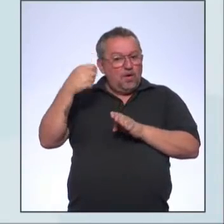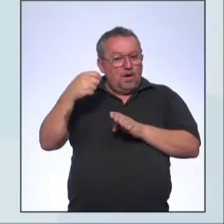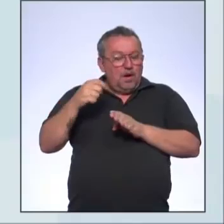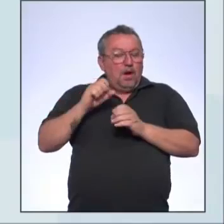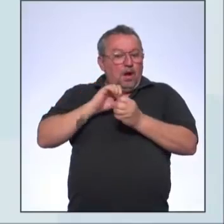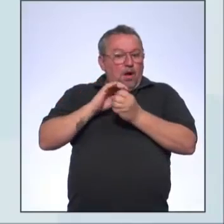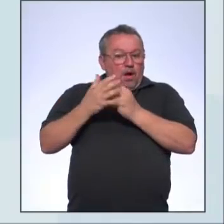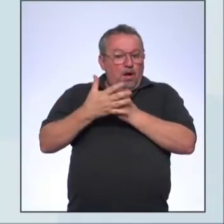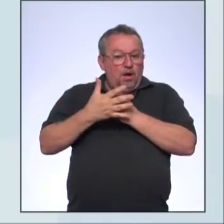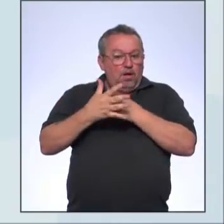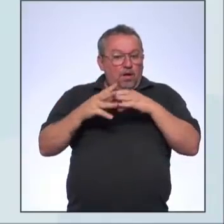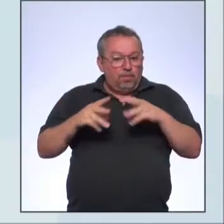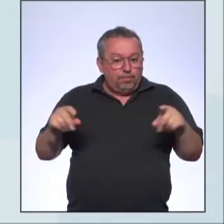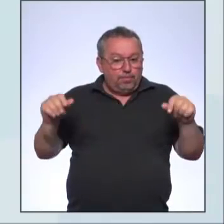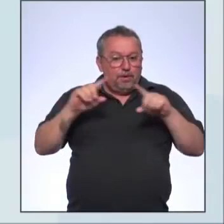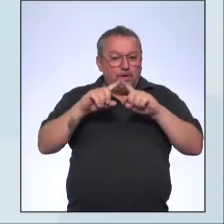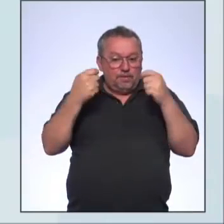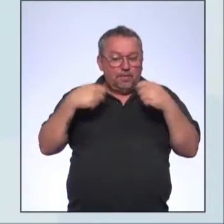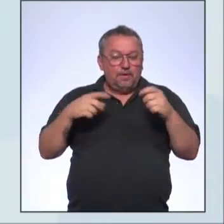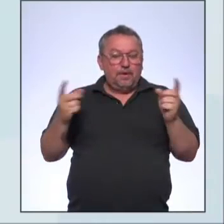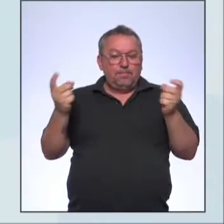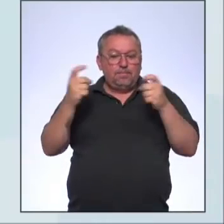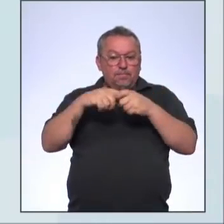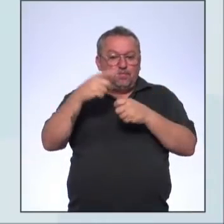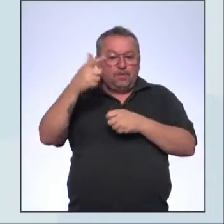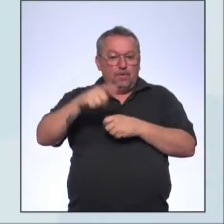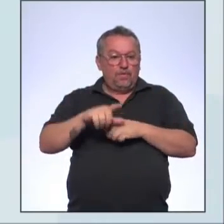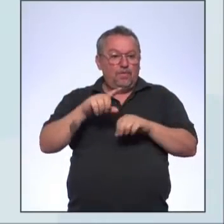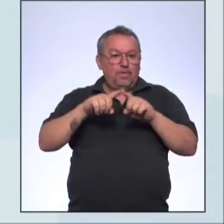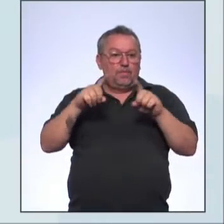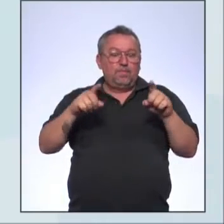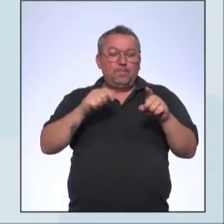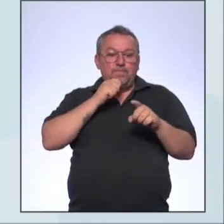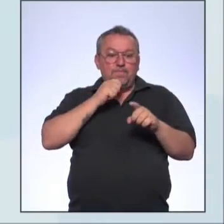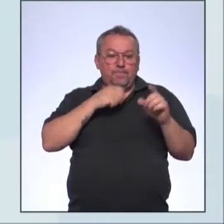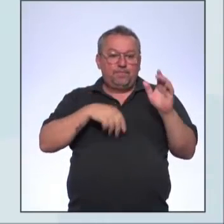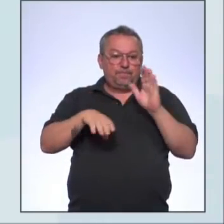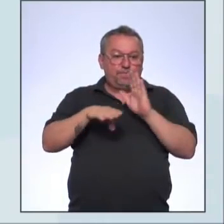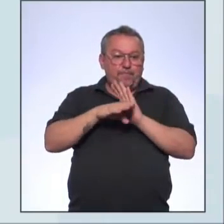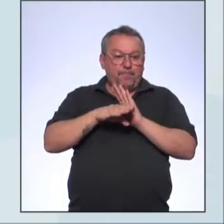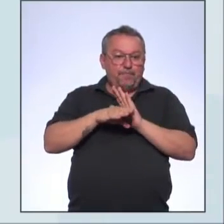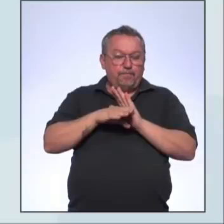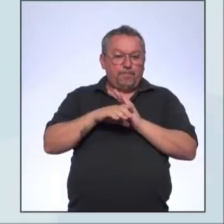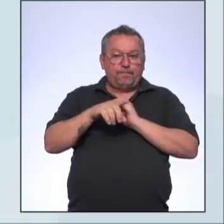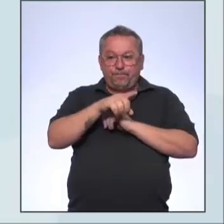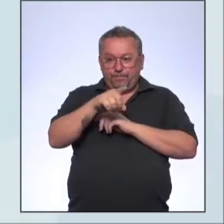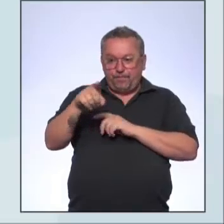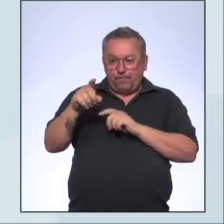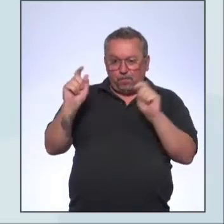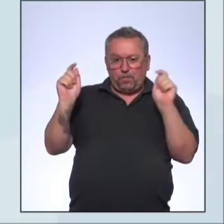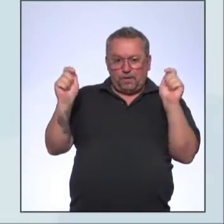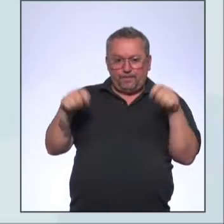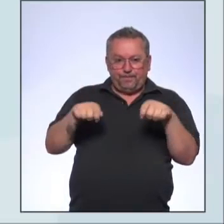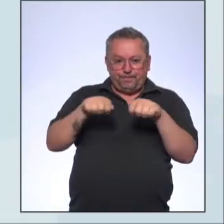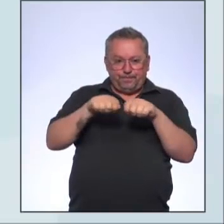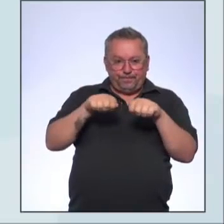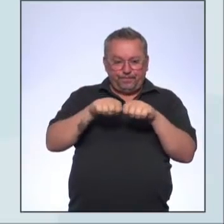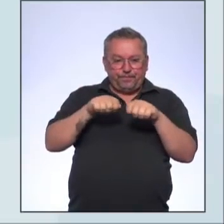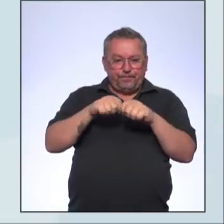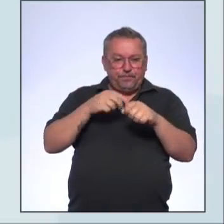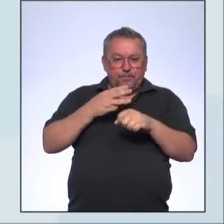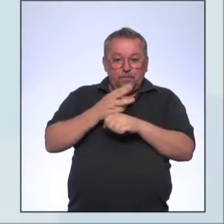vai acabar. Daí a gente vai poder se reunir de novo. Mas enquanto esse dia não chega, você pode fazer isso pelo